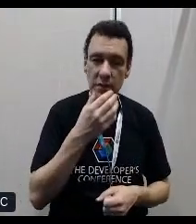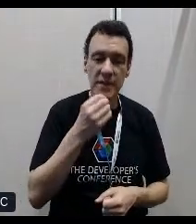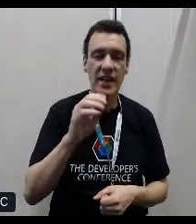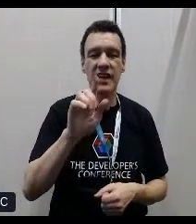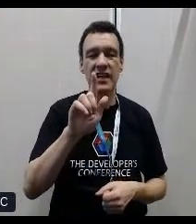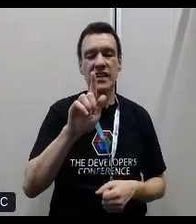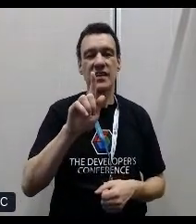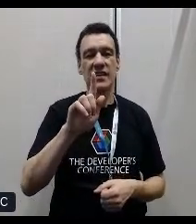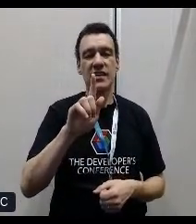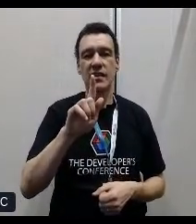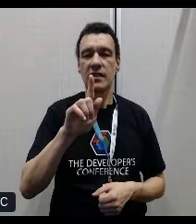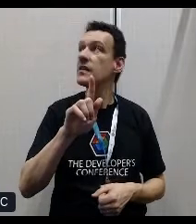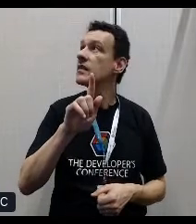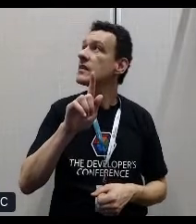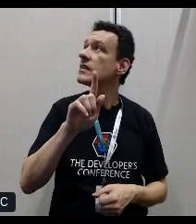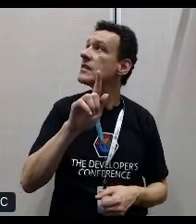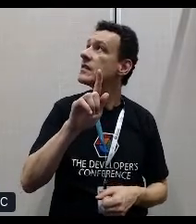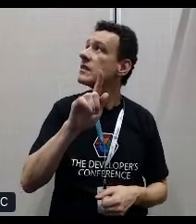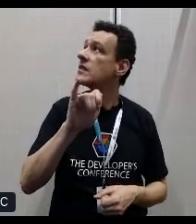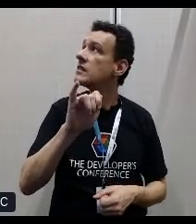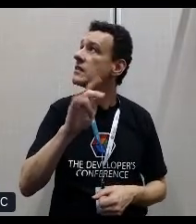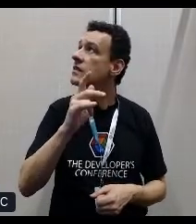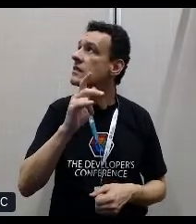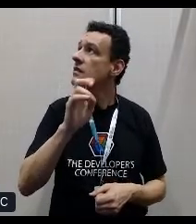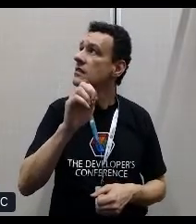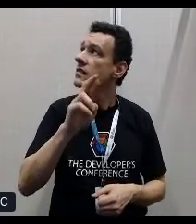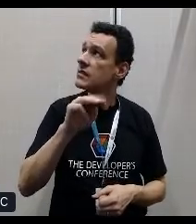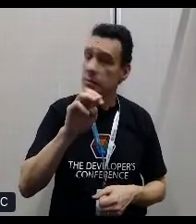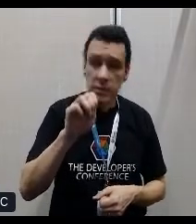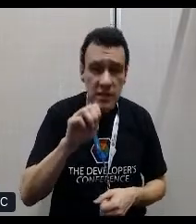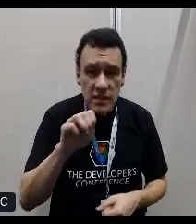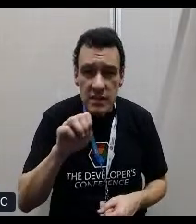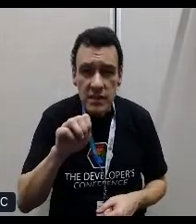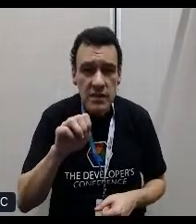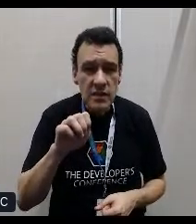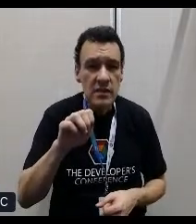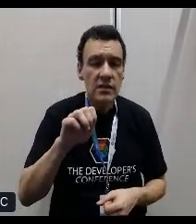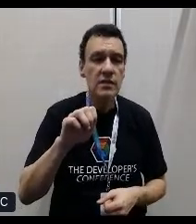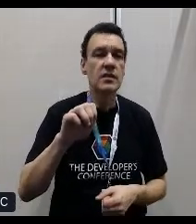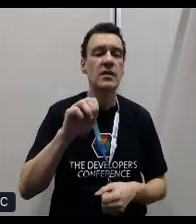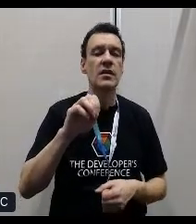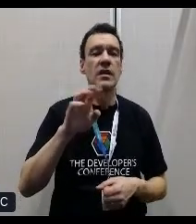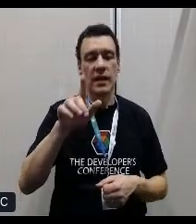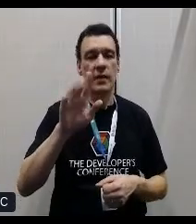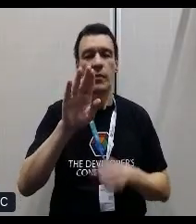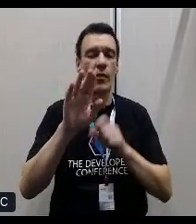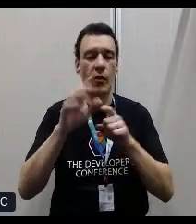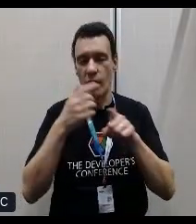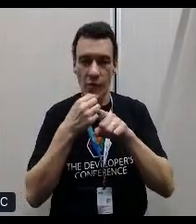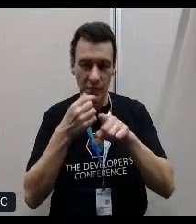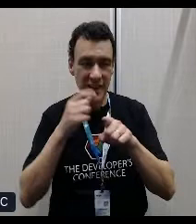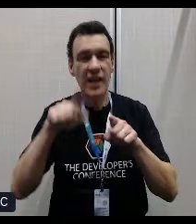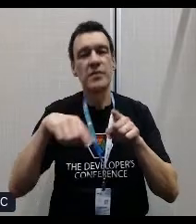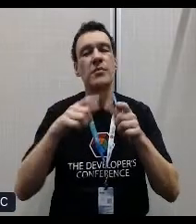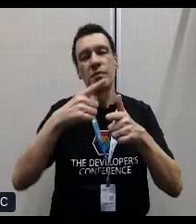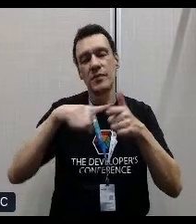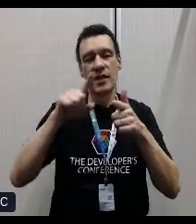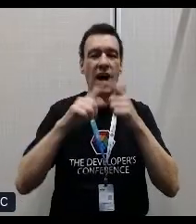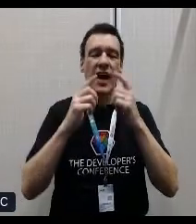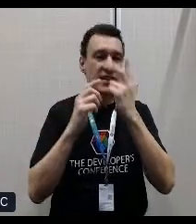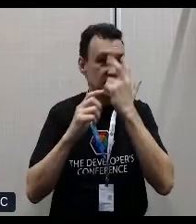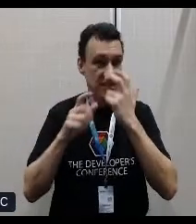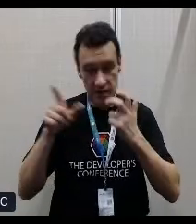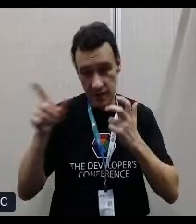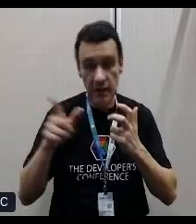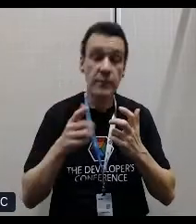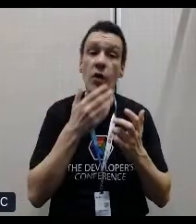deficiente visual, né? Ele alegou lá as leis de acessibilidade dos Estados Unidos, a ADA, porque ele tentou pedir